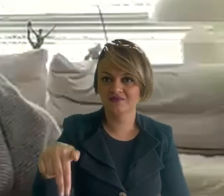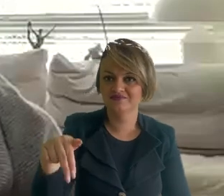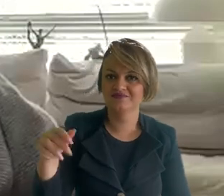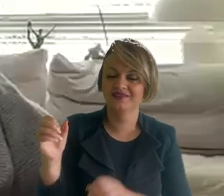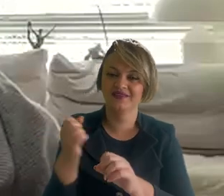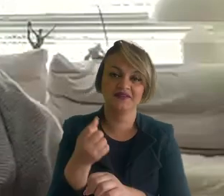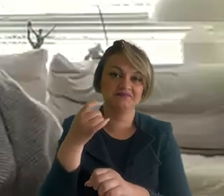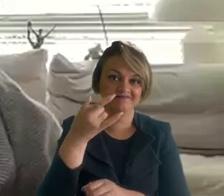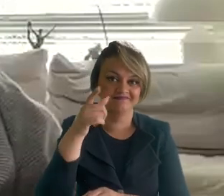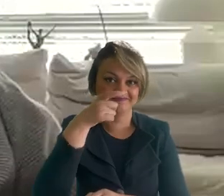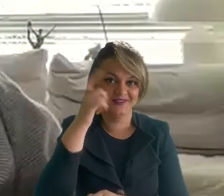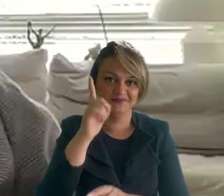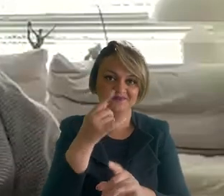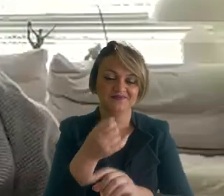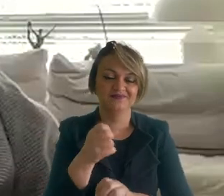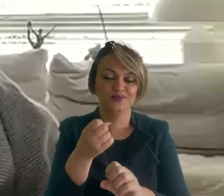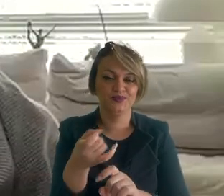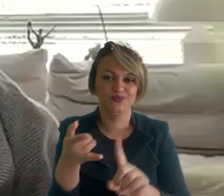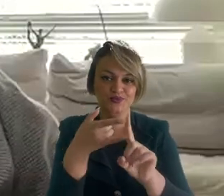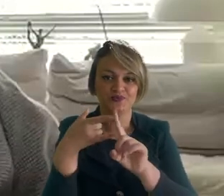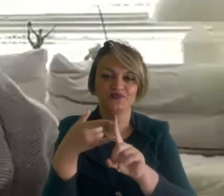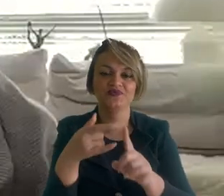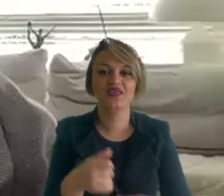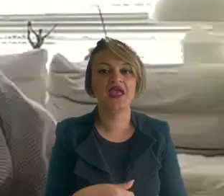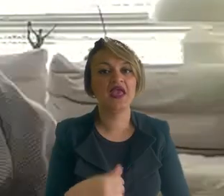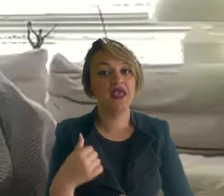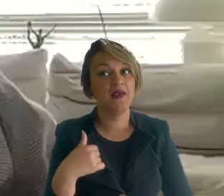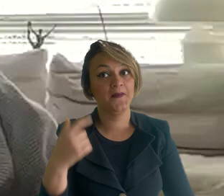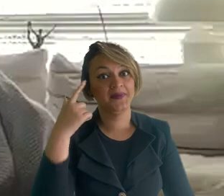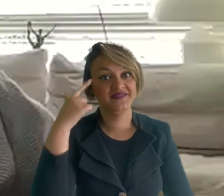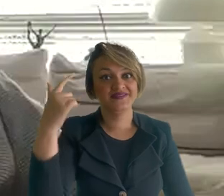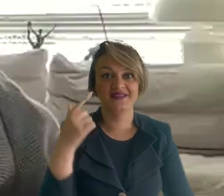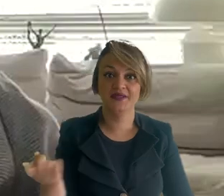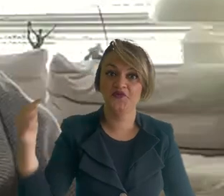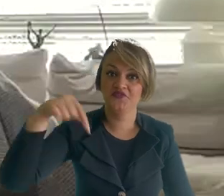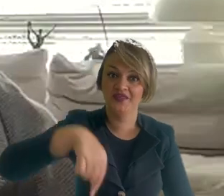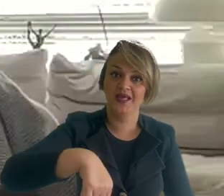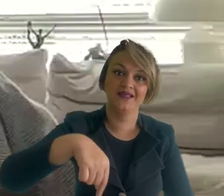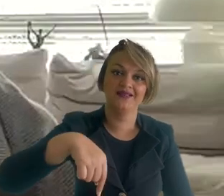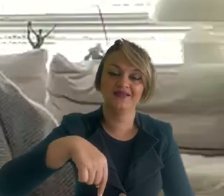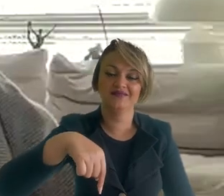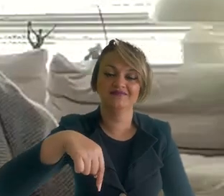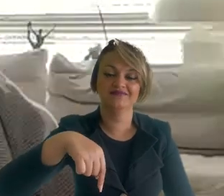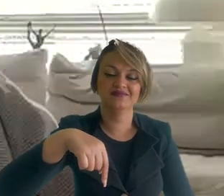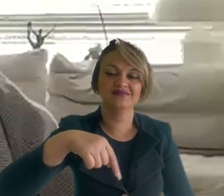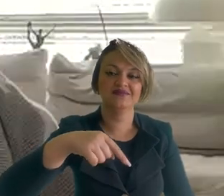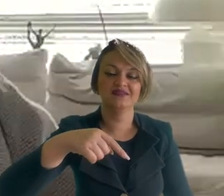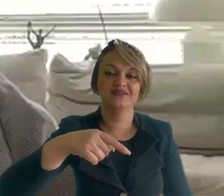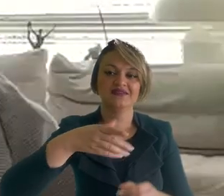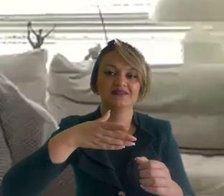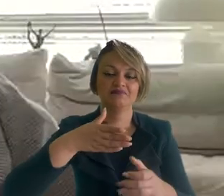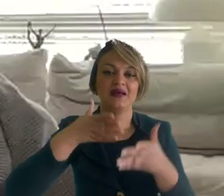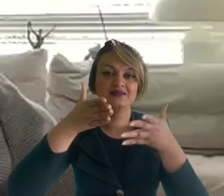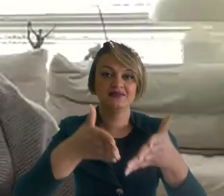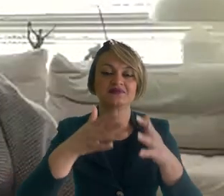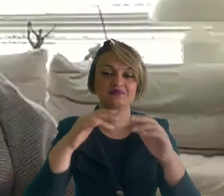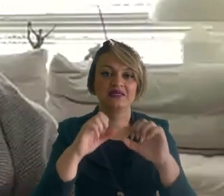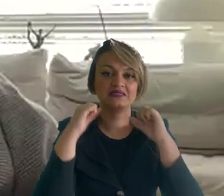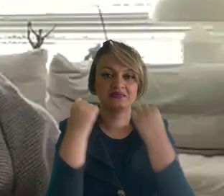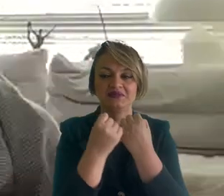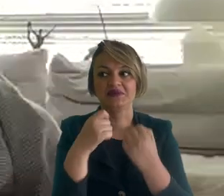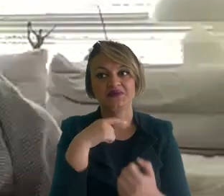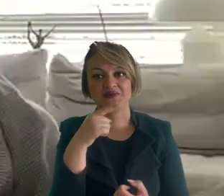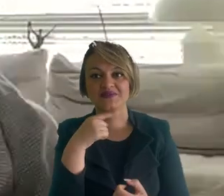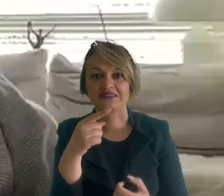a distância eu julguei que não conseguisse hoje Entrar nesta ocasião de de